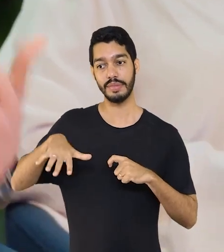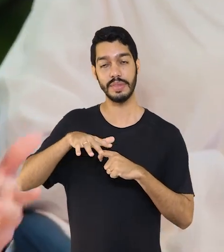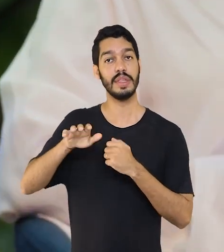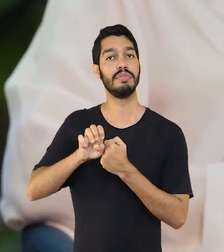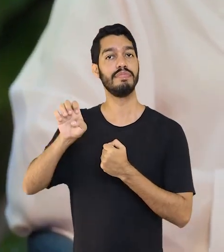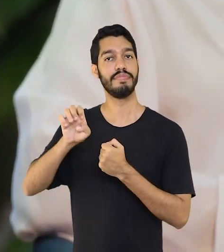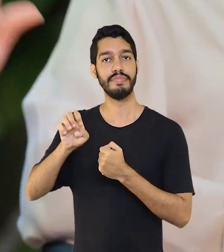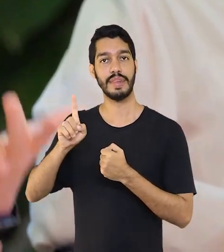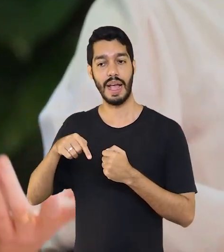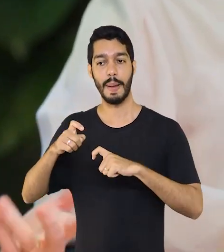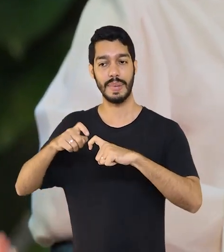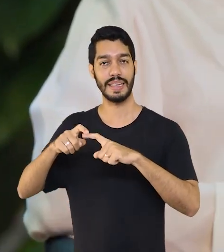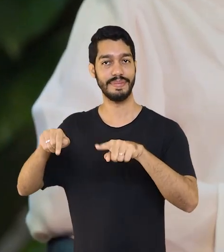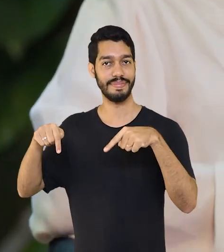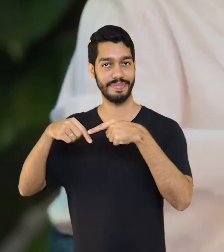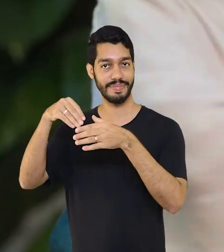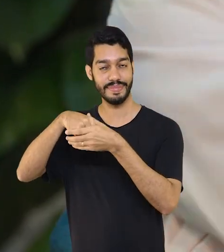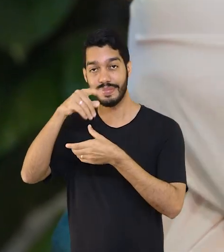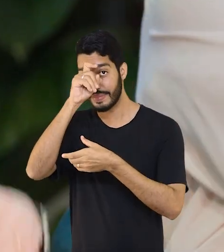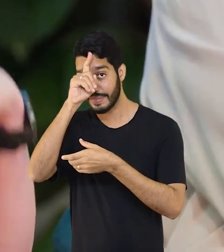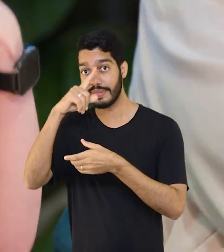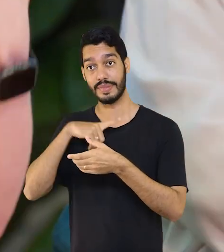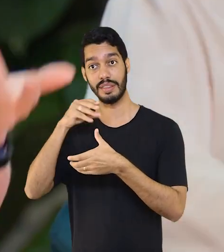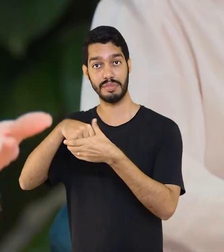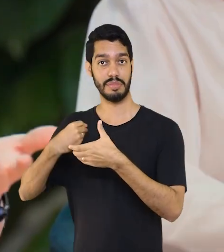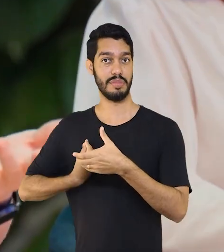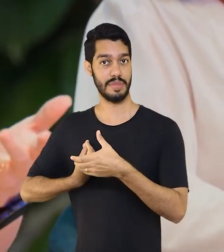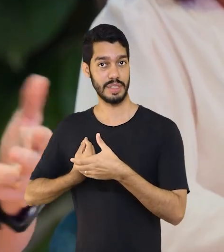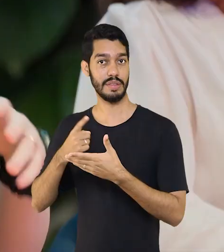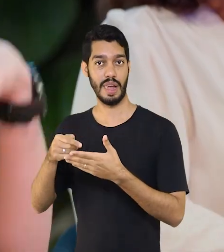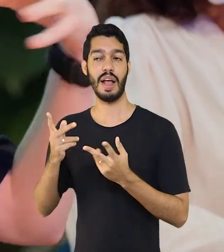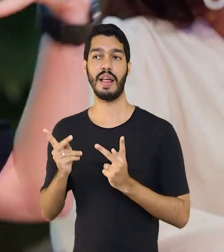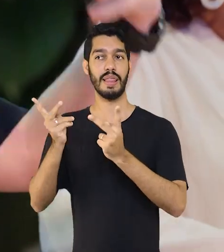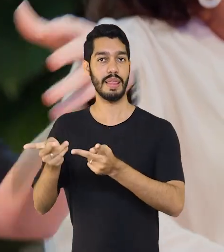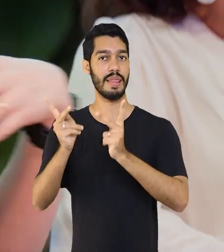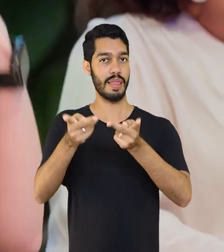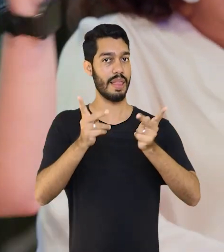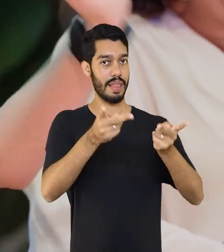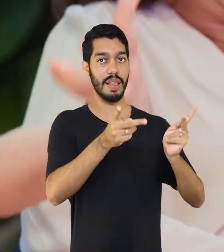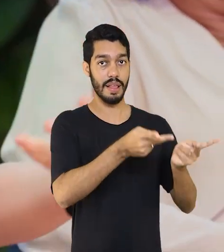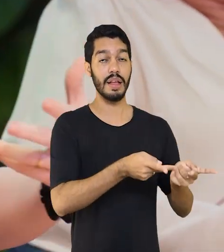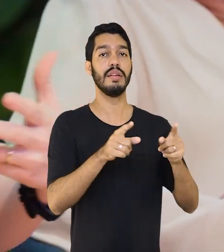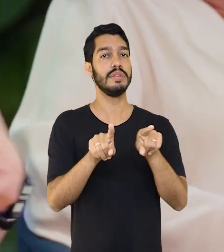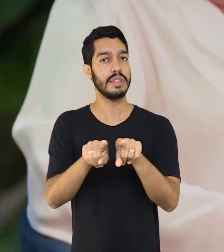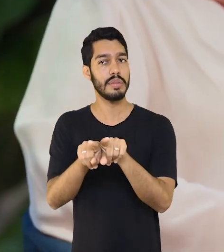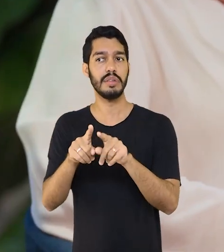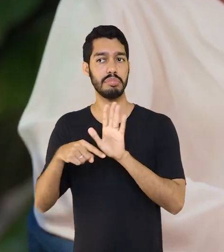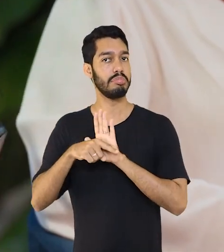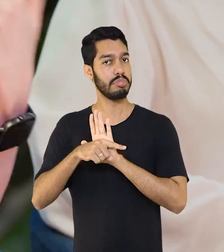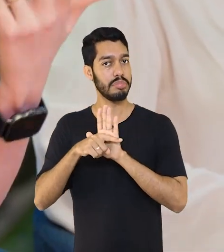sou médica, especialista em clínica médica. Trabalho tanto como hospitalista, né, que é o médico que passa visita nas